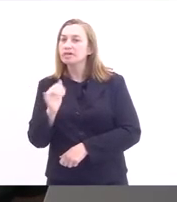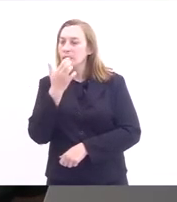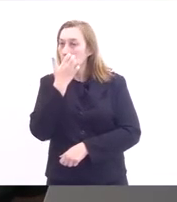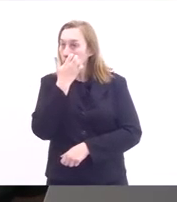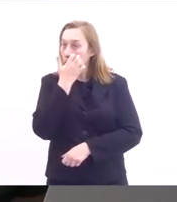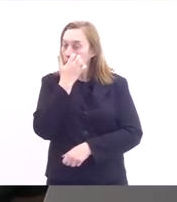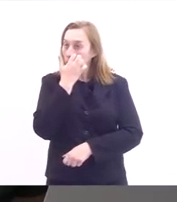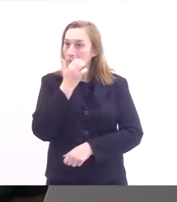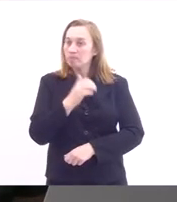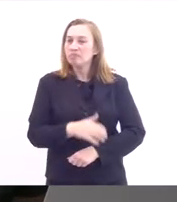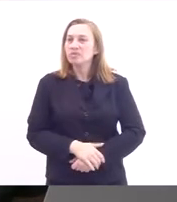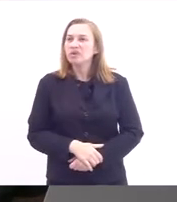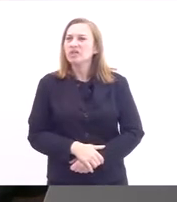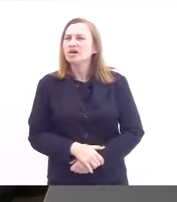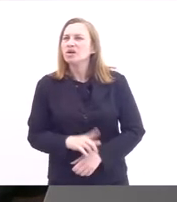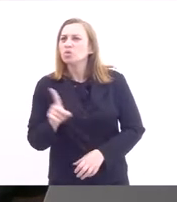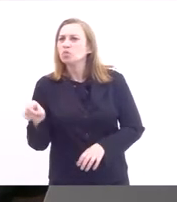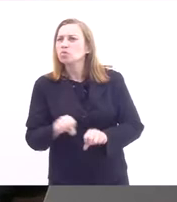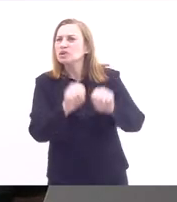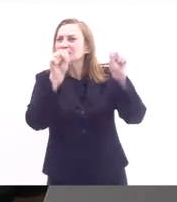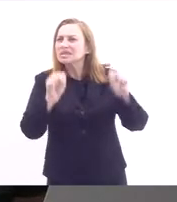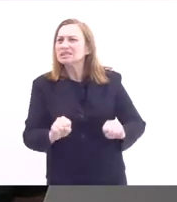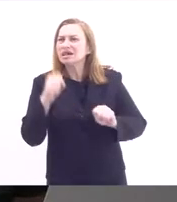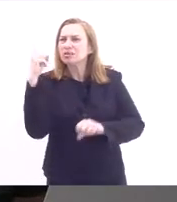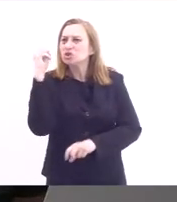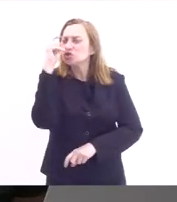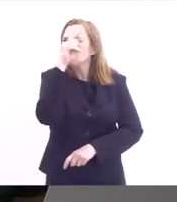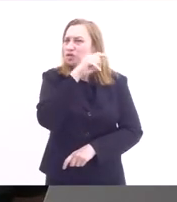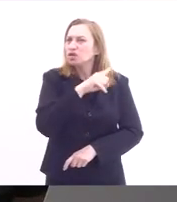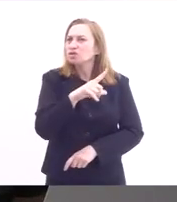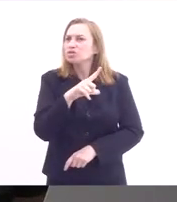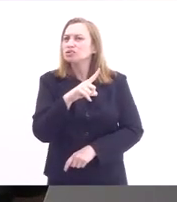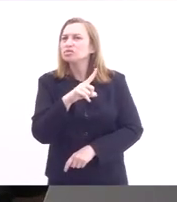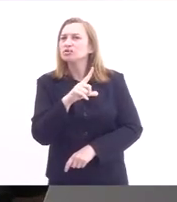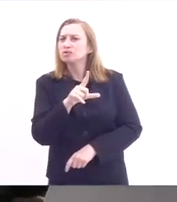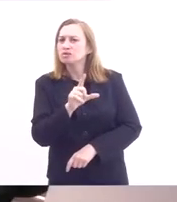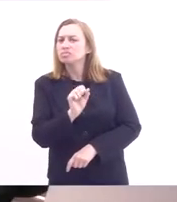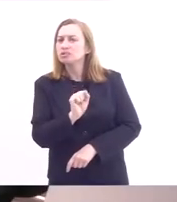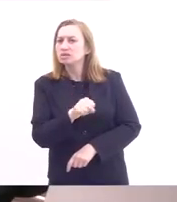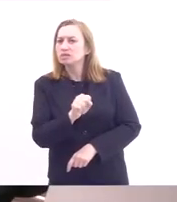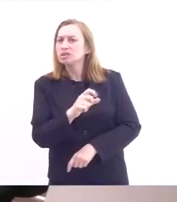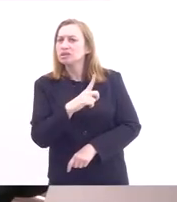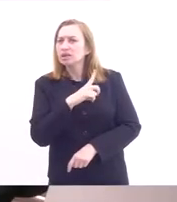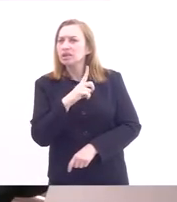botar. Pode ser. Botar aqui para a gente poder. É que o sistema está com dificuldade de fazer isso, viu?